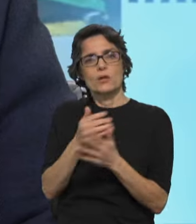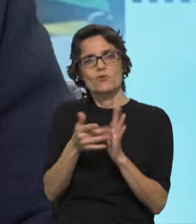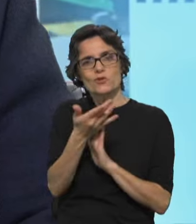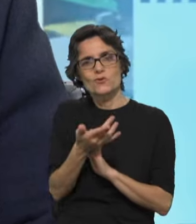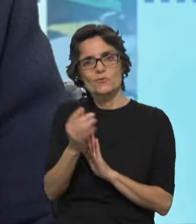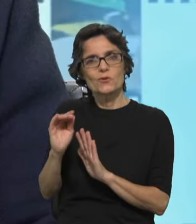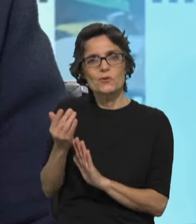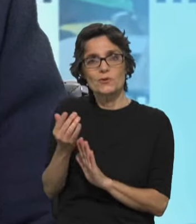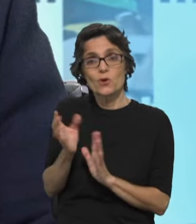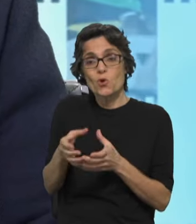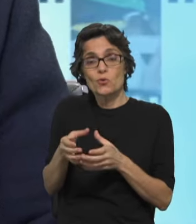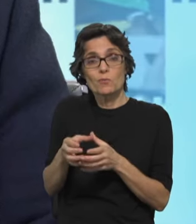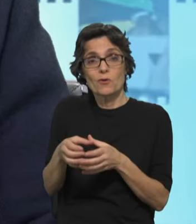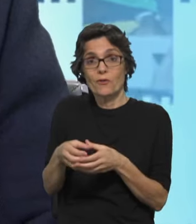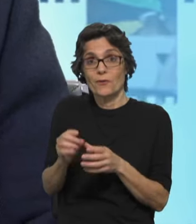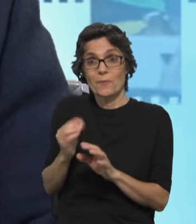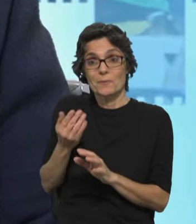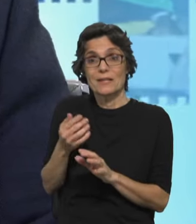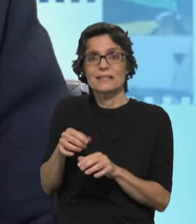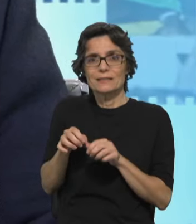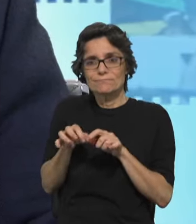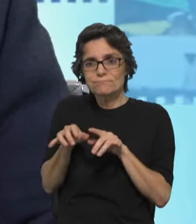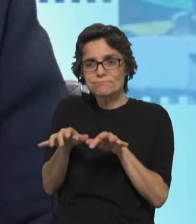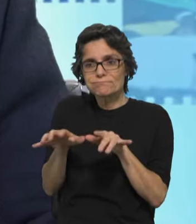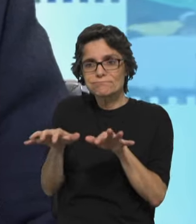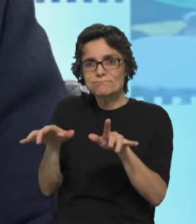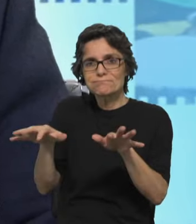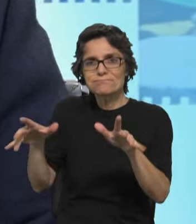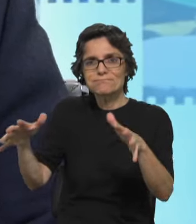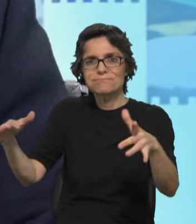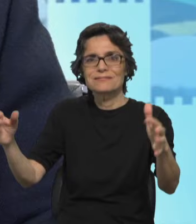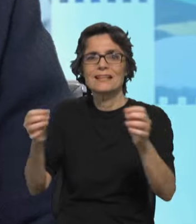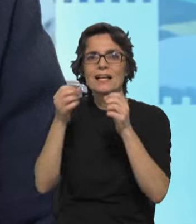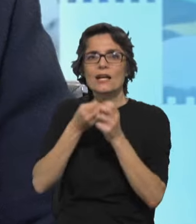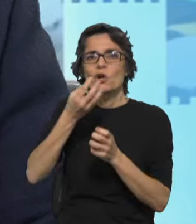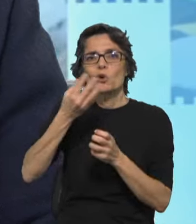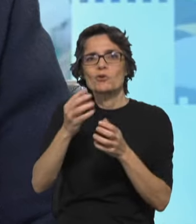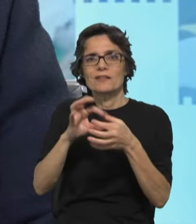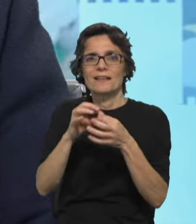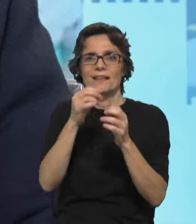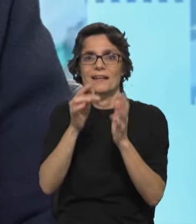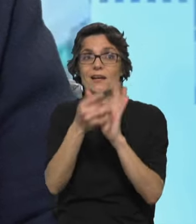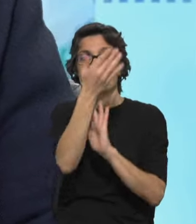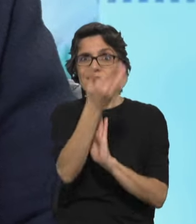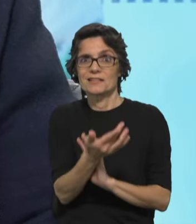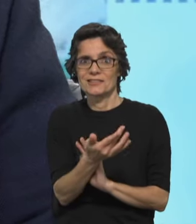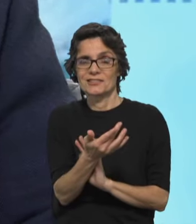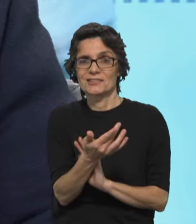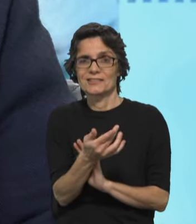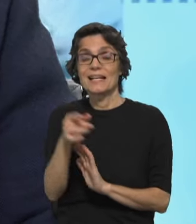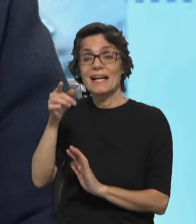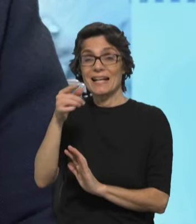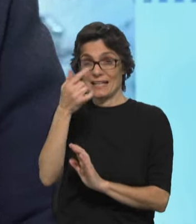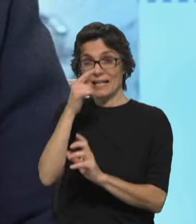primeiros vão, no fundo, desvendar o mistério de Cristo, dizendo-lhes, esse que vocês